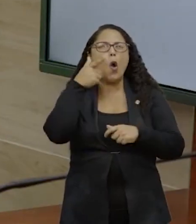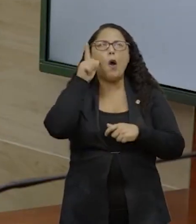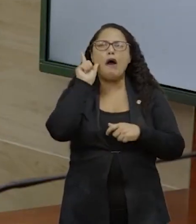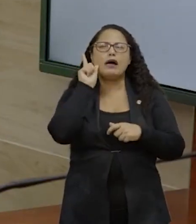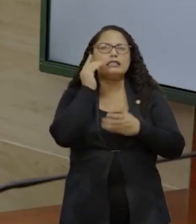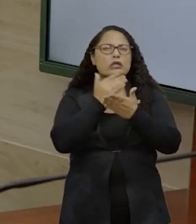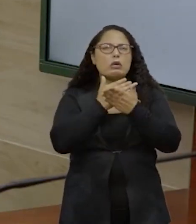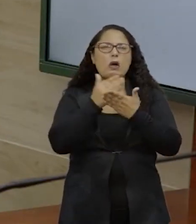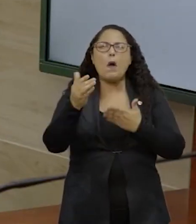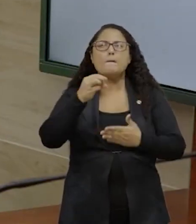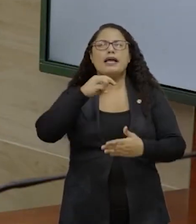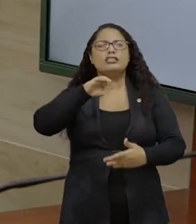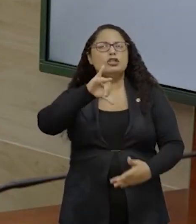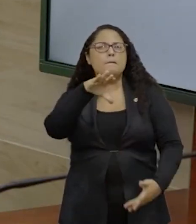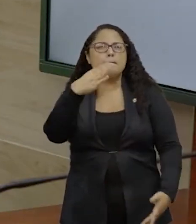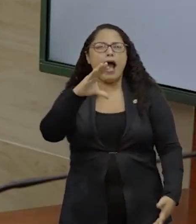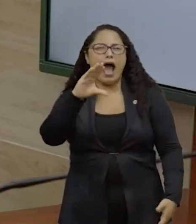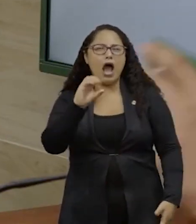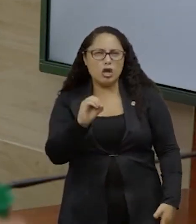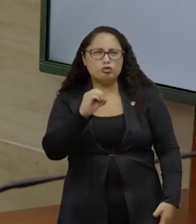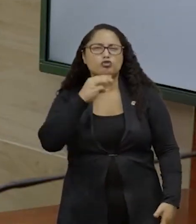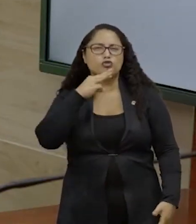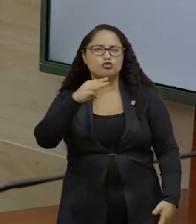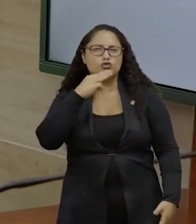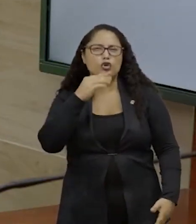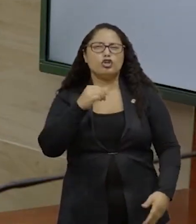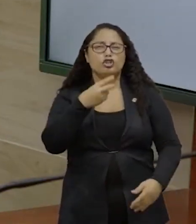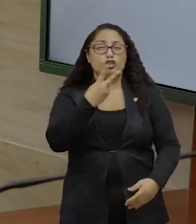foi aqui comecinho de março, né, de 2023.